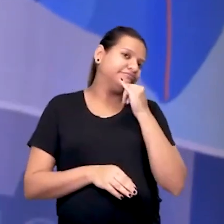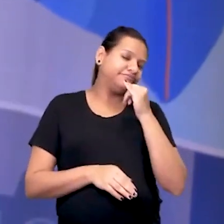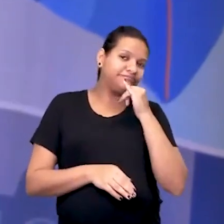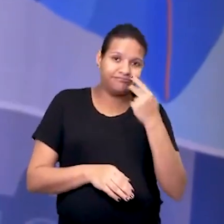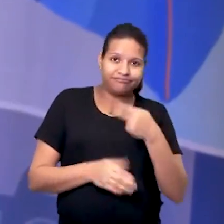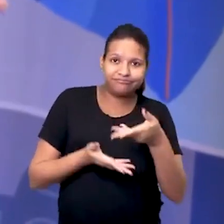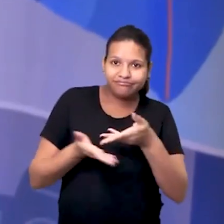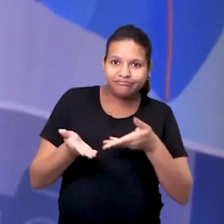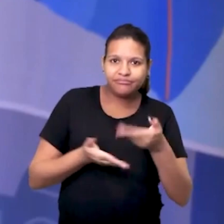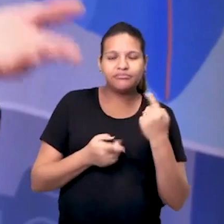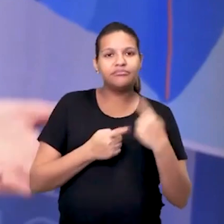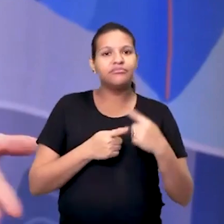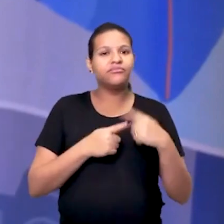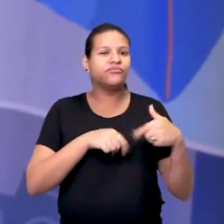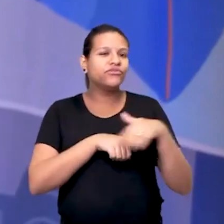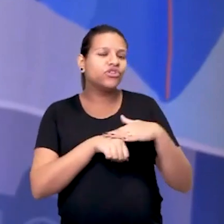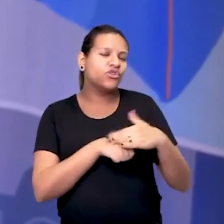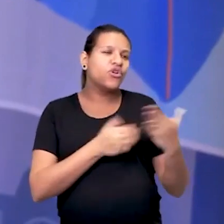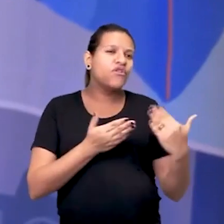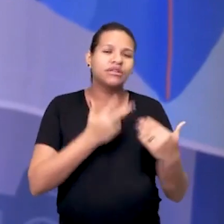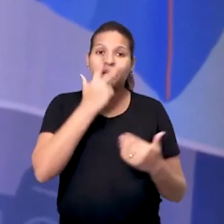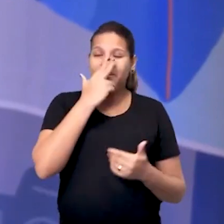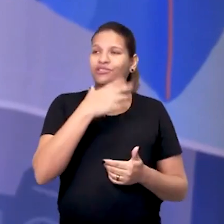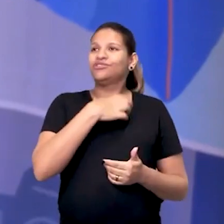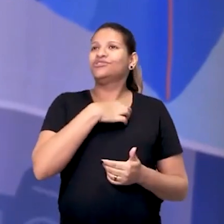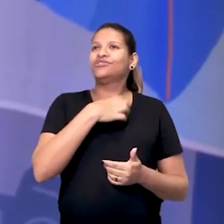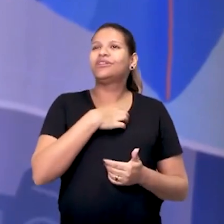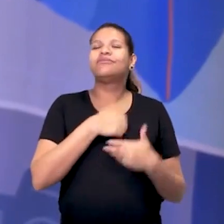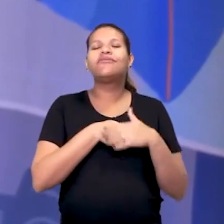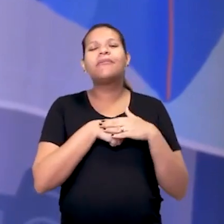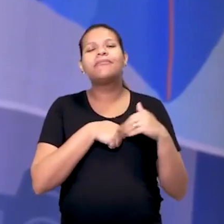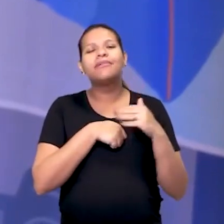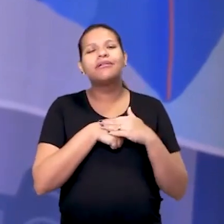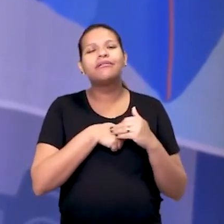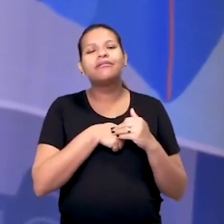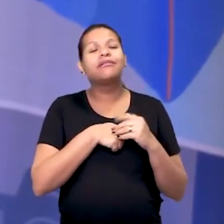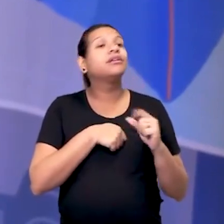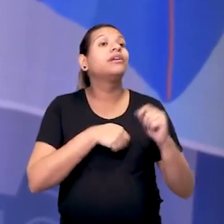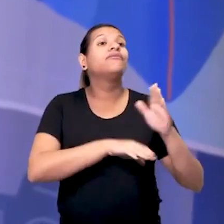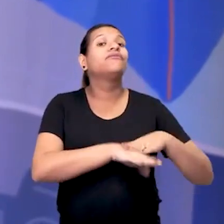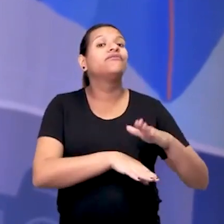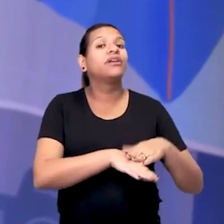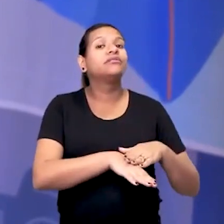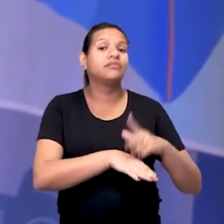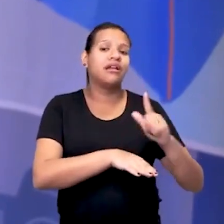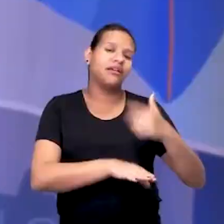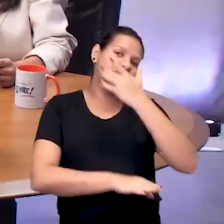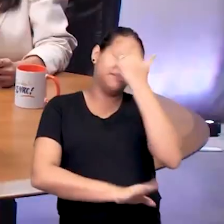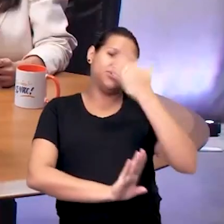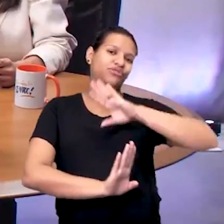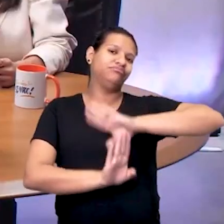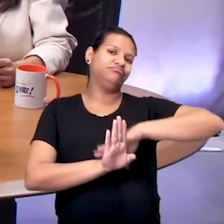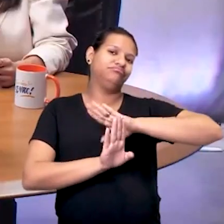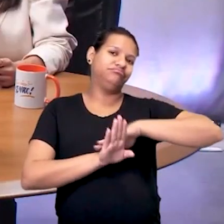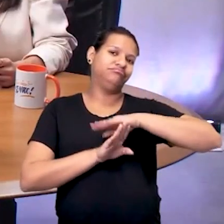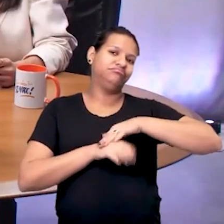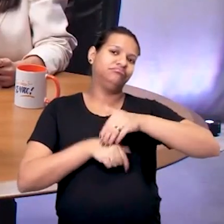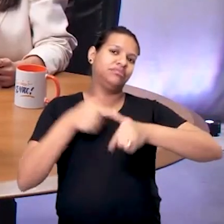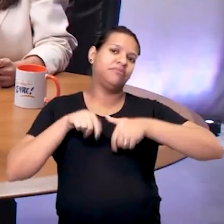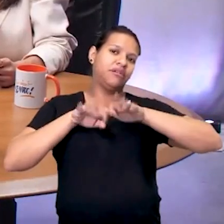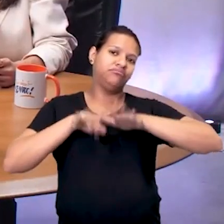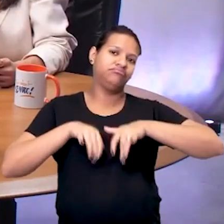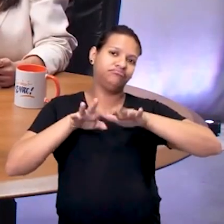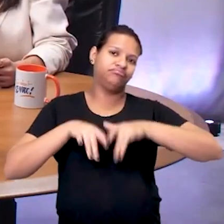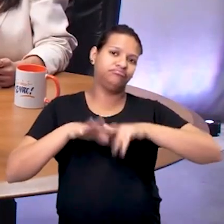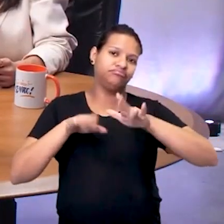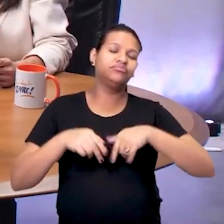gente tá falando aqui que a tendência é tornar essa conversa mais familiar Mas quem vai fazer isso eu acho que quem vai fazer isso são as pessoas que estavam na linha de